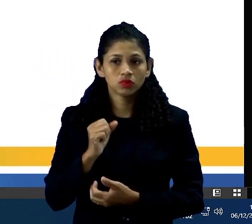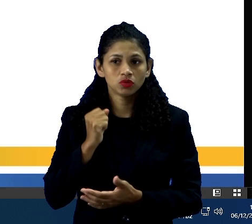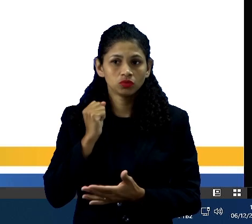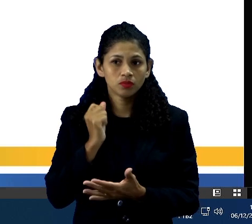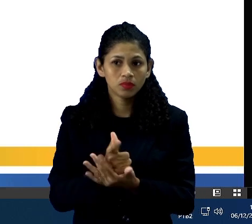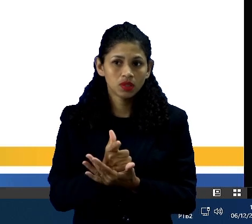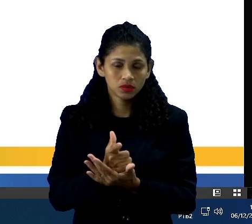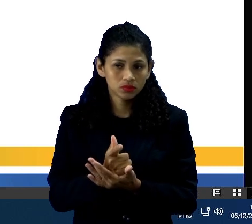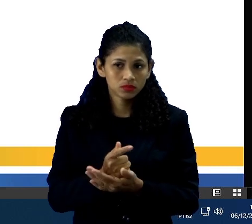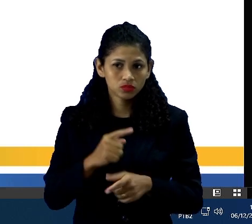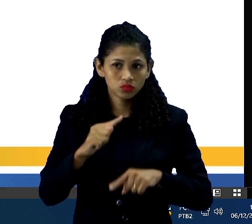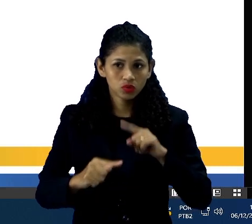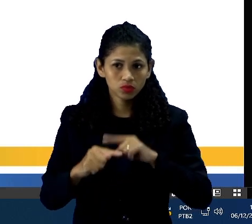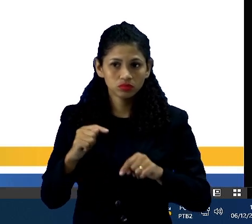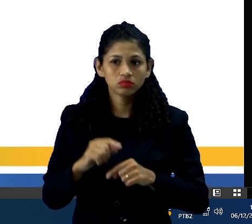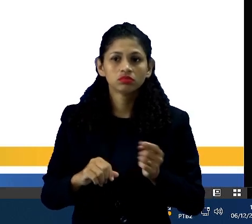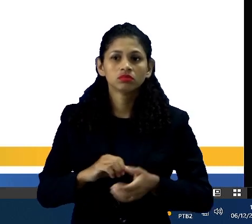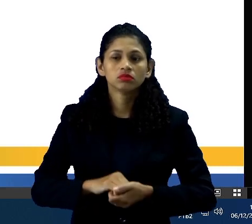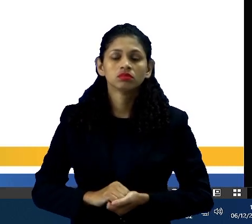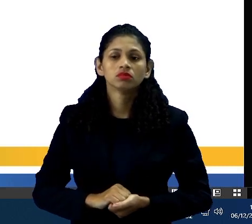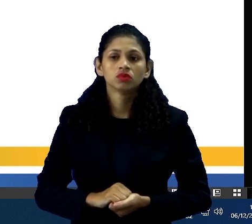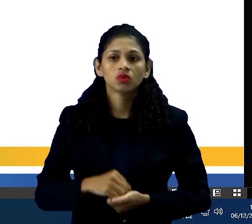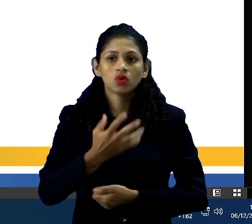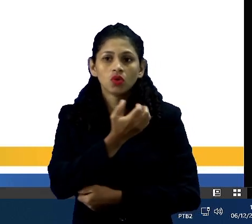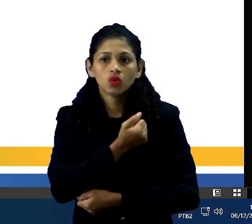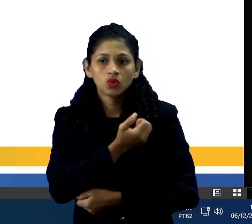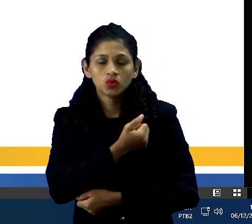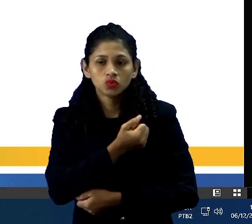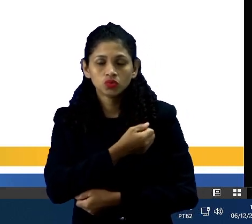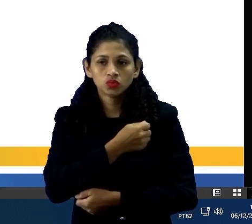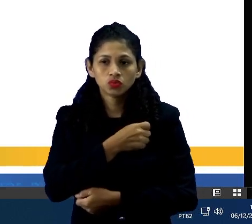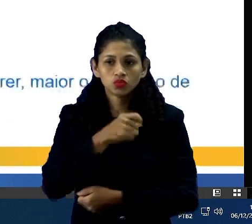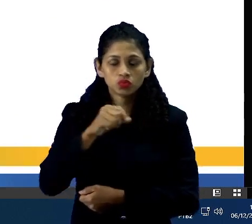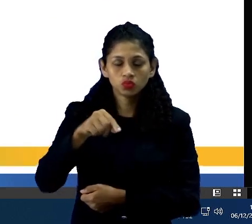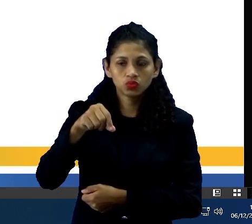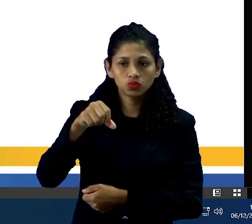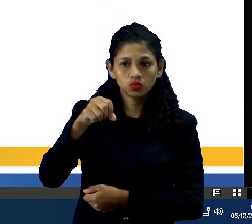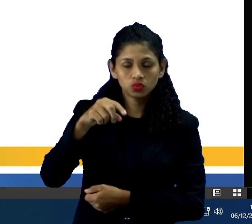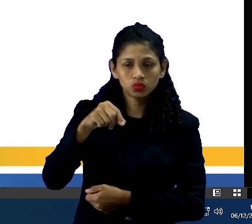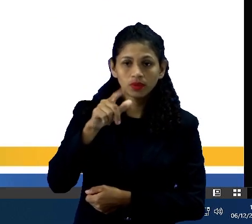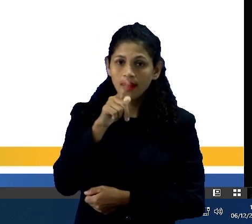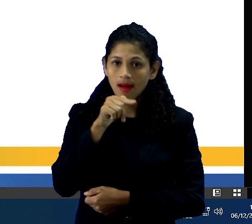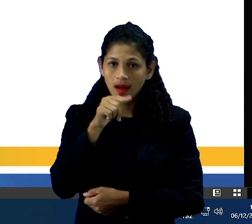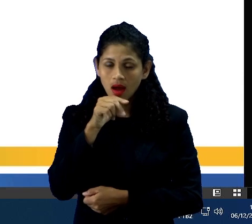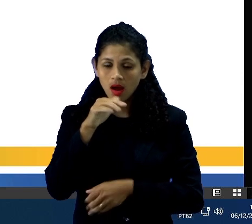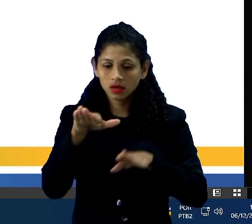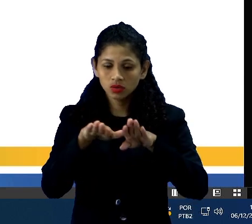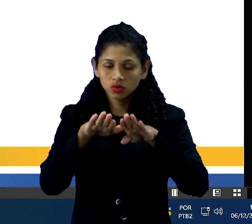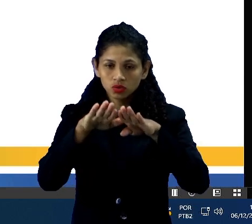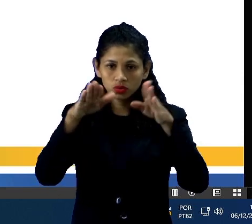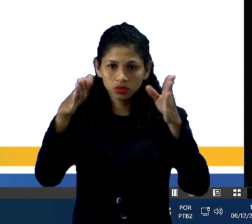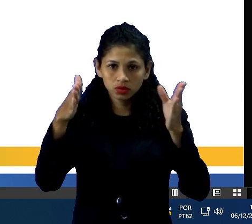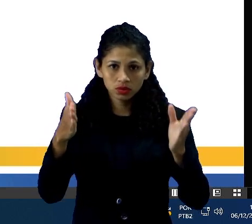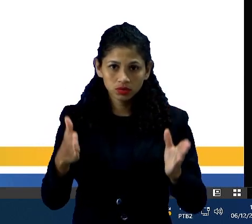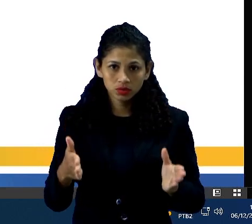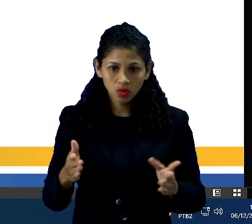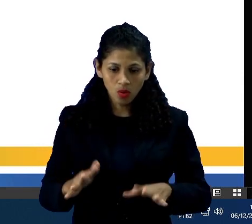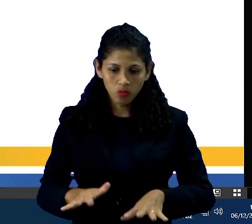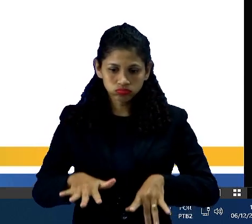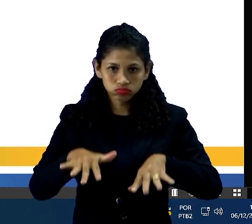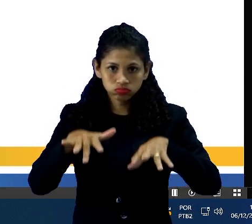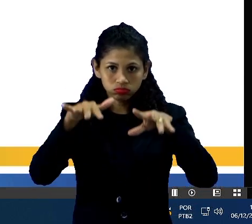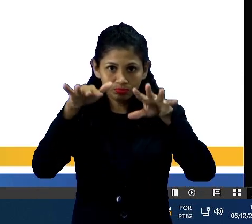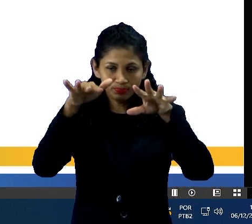Número de torneiras de mesma vazão e tempo para encher uma piscina. Então vamos lá. Letra A. Consumo